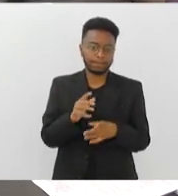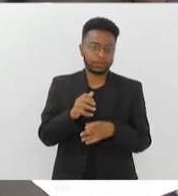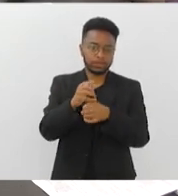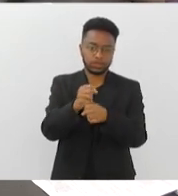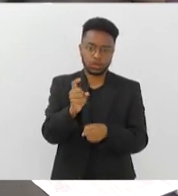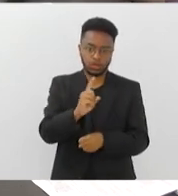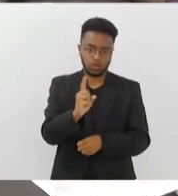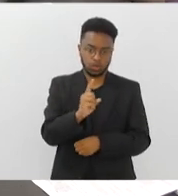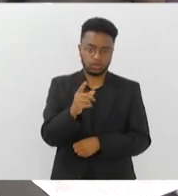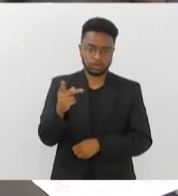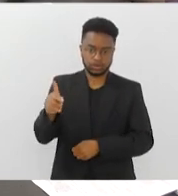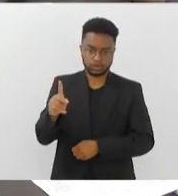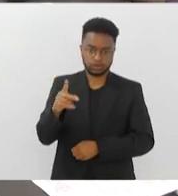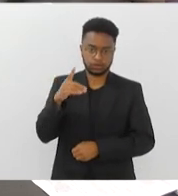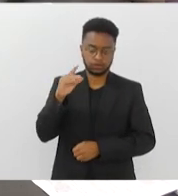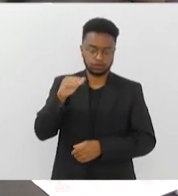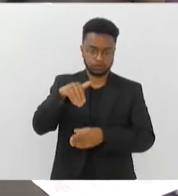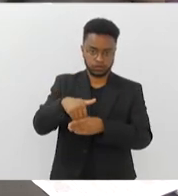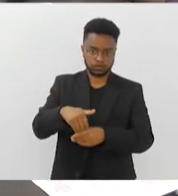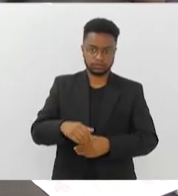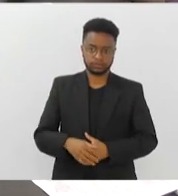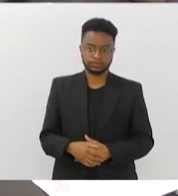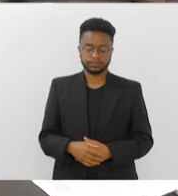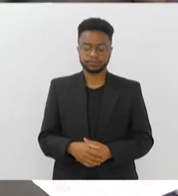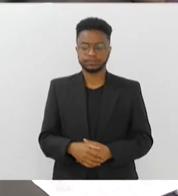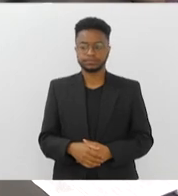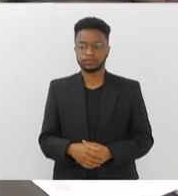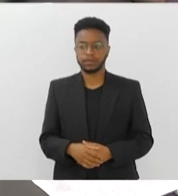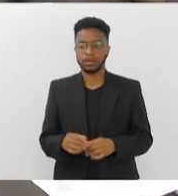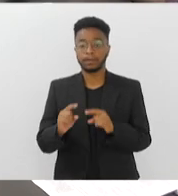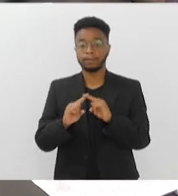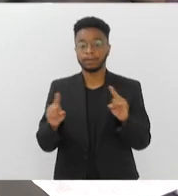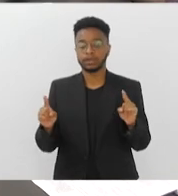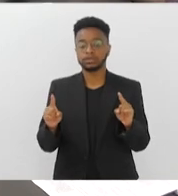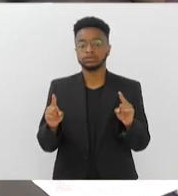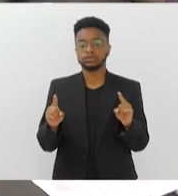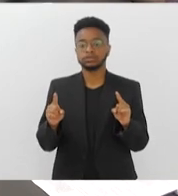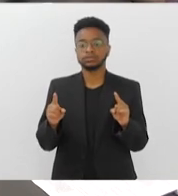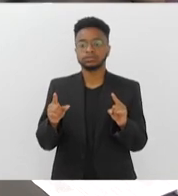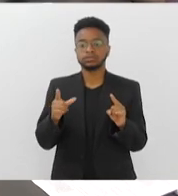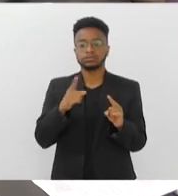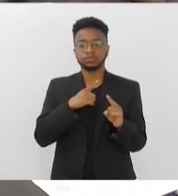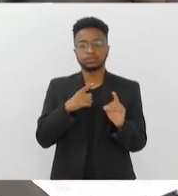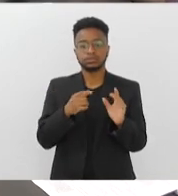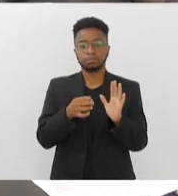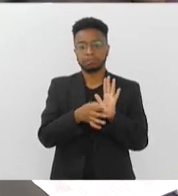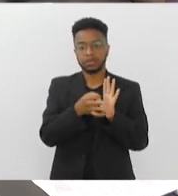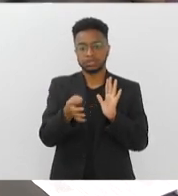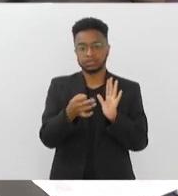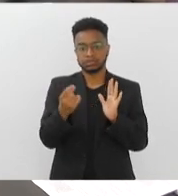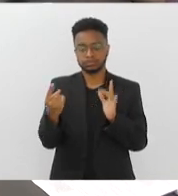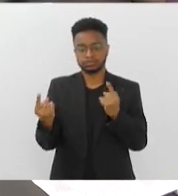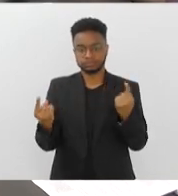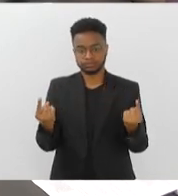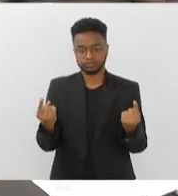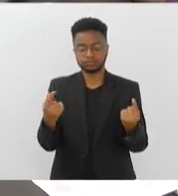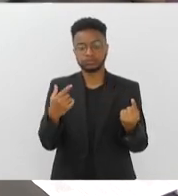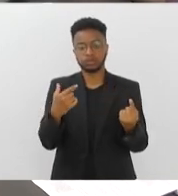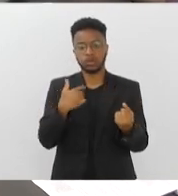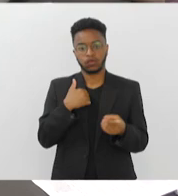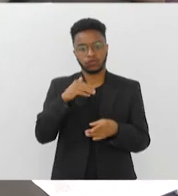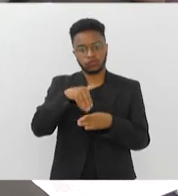contabilizarei o voto do deputado Cozzolino, mas como há no processo dois pareceres, vou colocar em